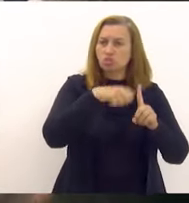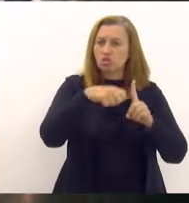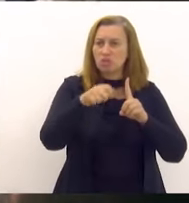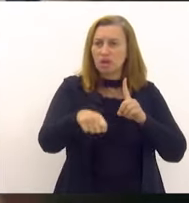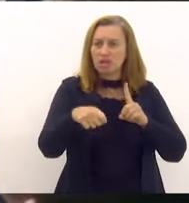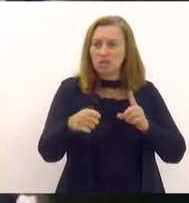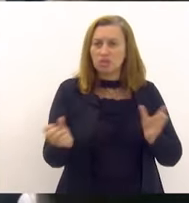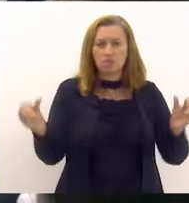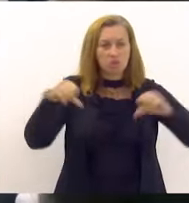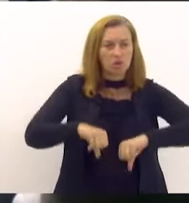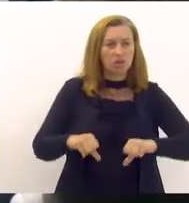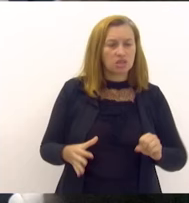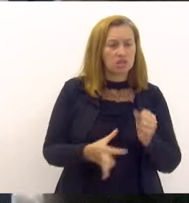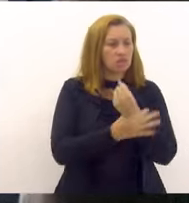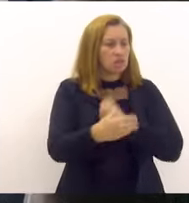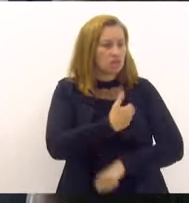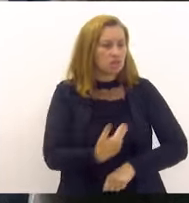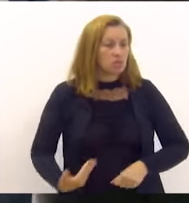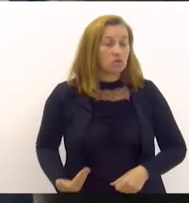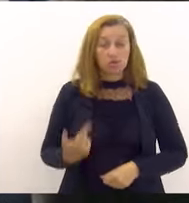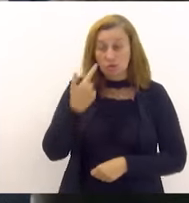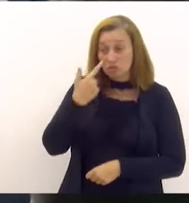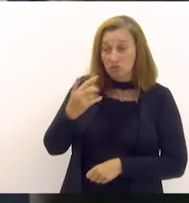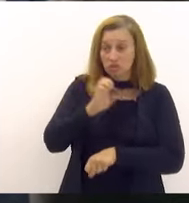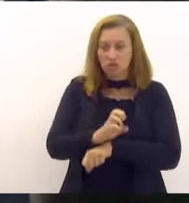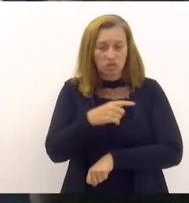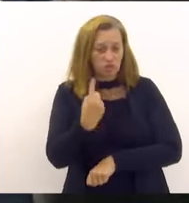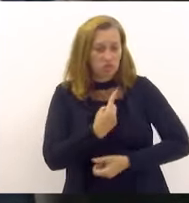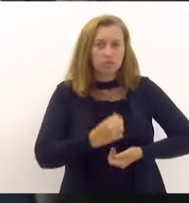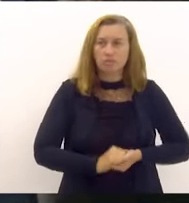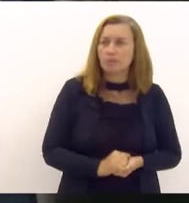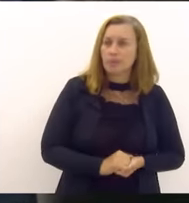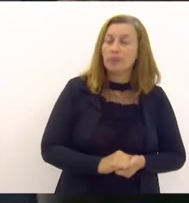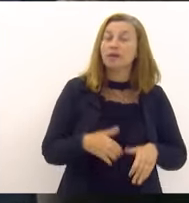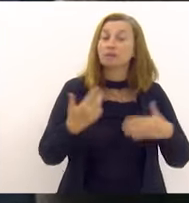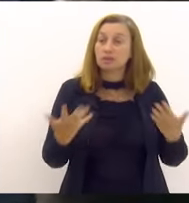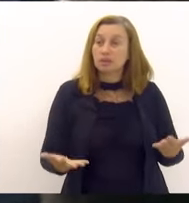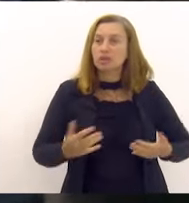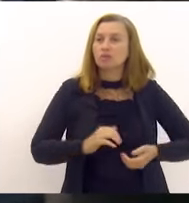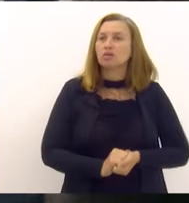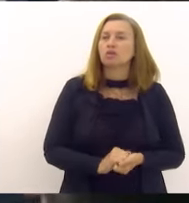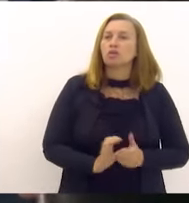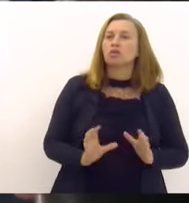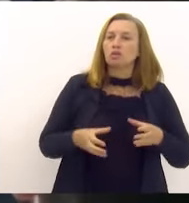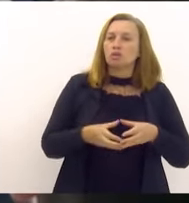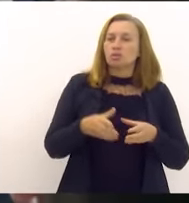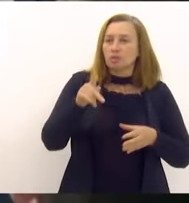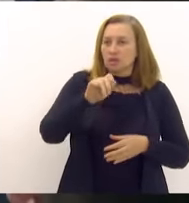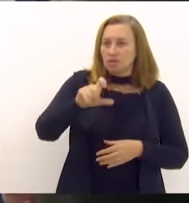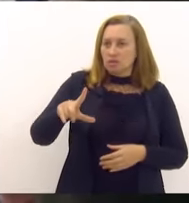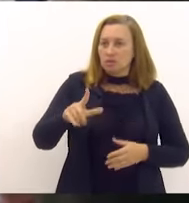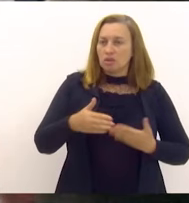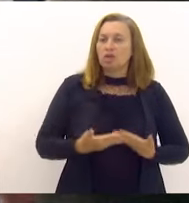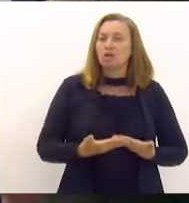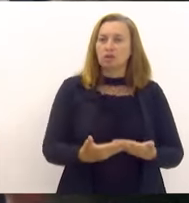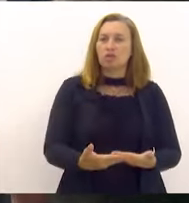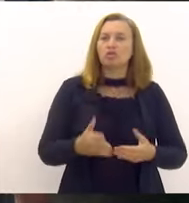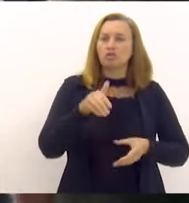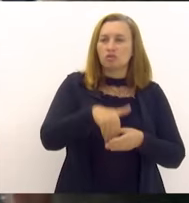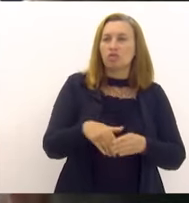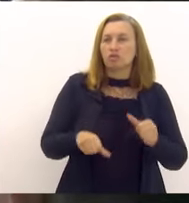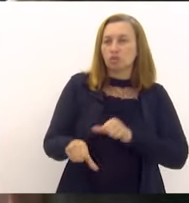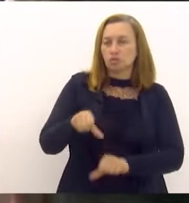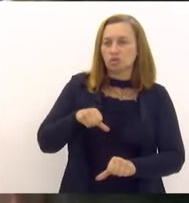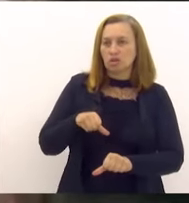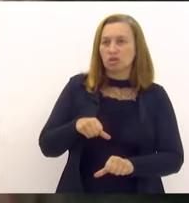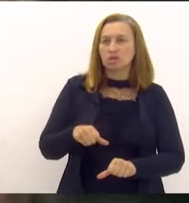a crise da segurança pública que a gente tem enfrentado no nosso Estado. Então, a bancada do PSOL encaminha o voto contrário